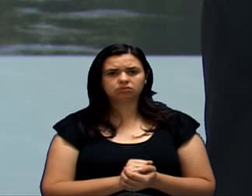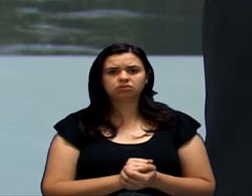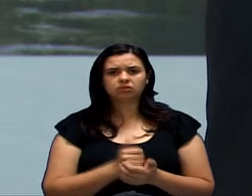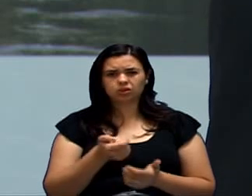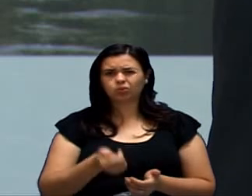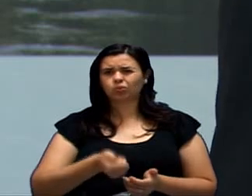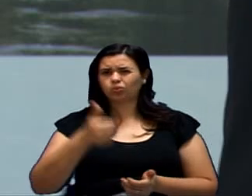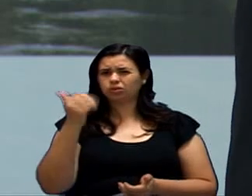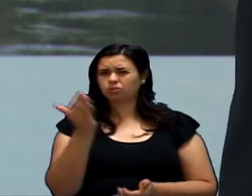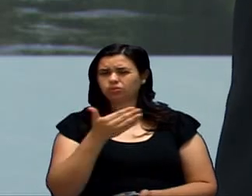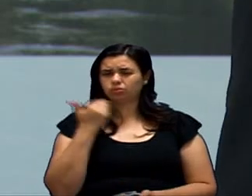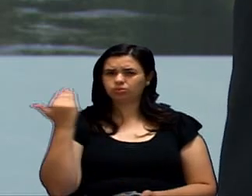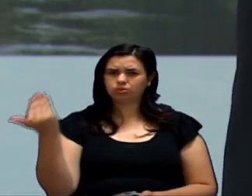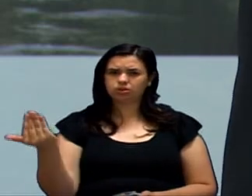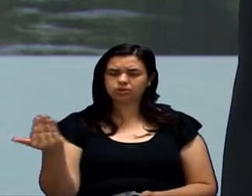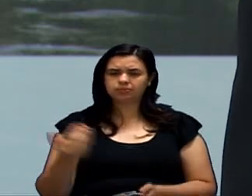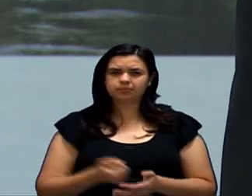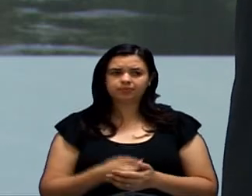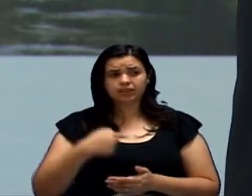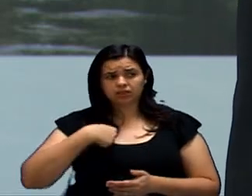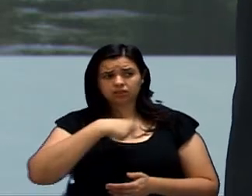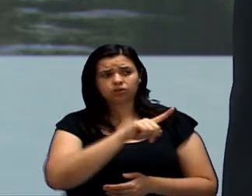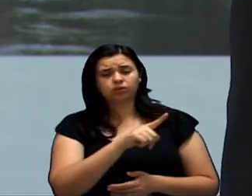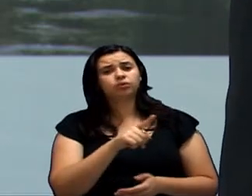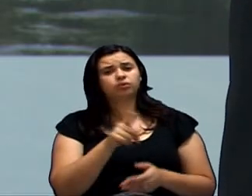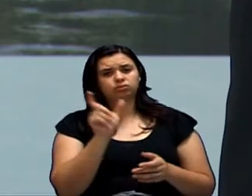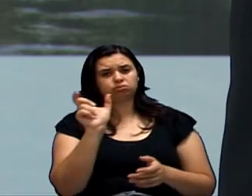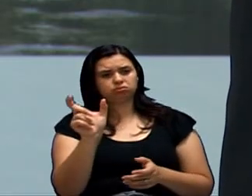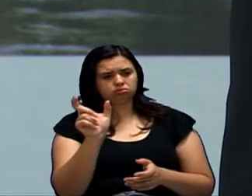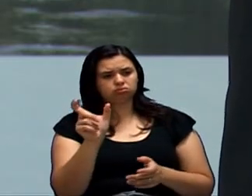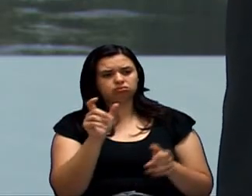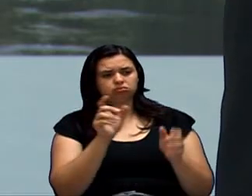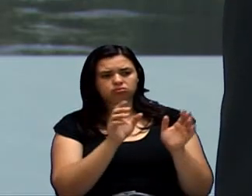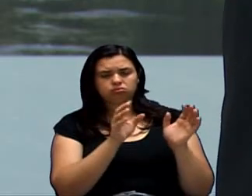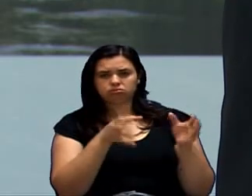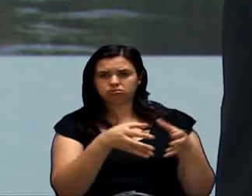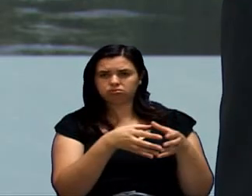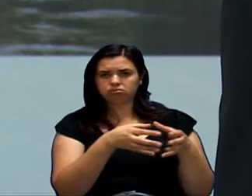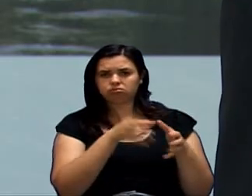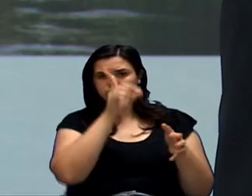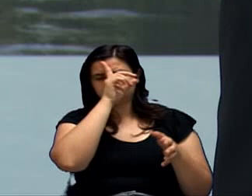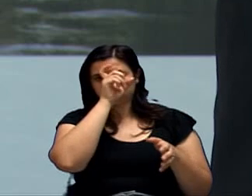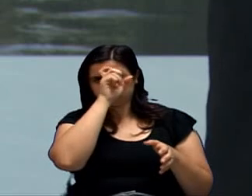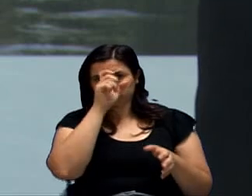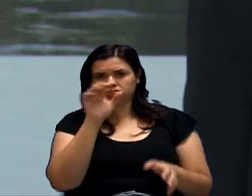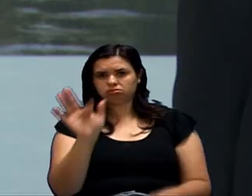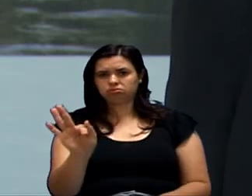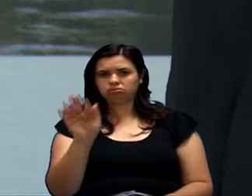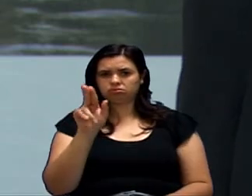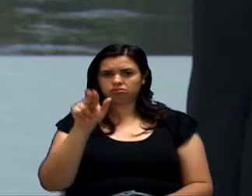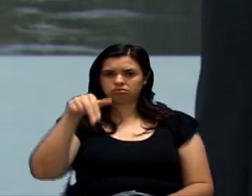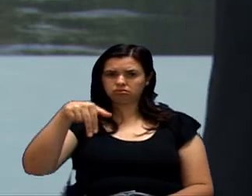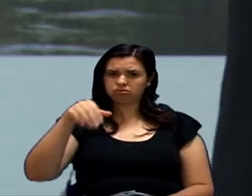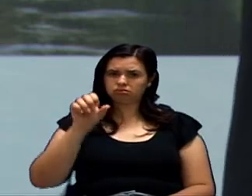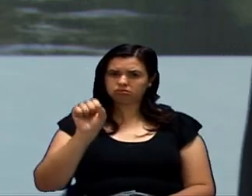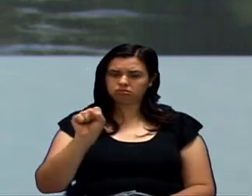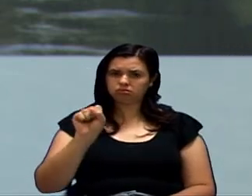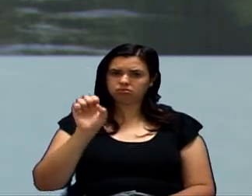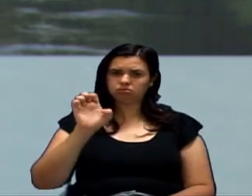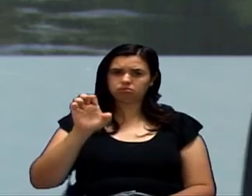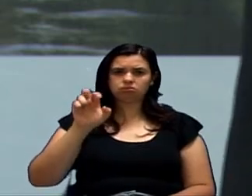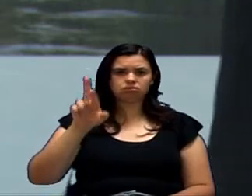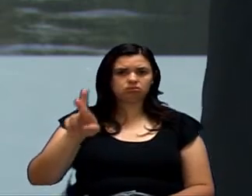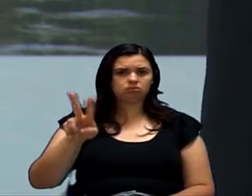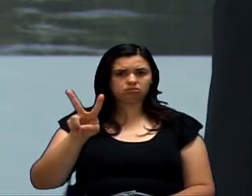morte, foi através do plano da Funcev que tive o atendimento ali no